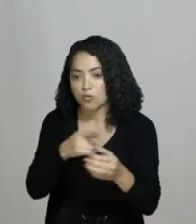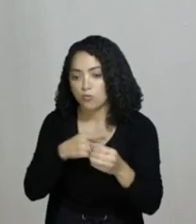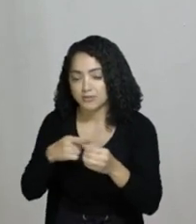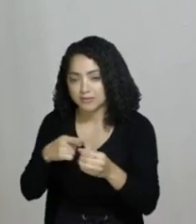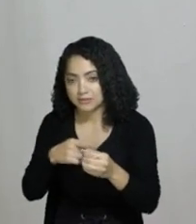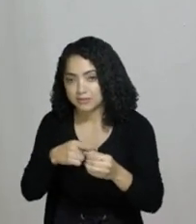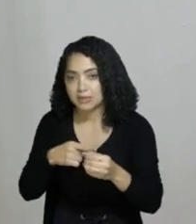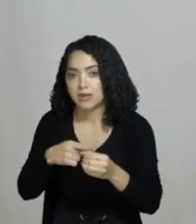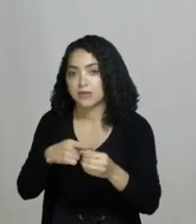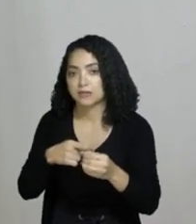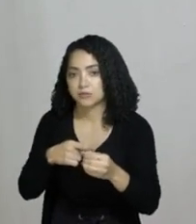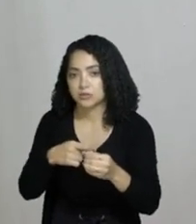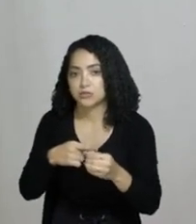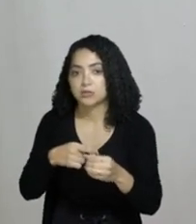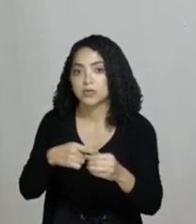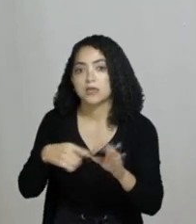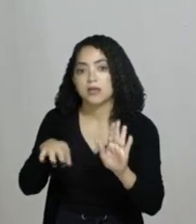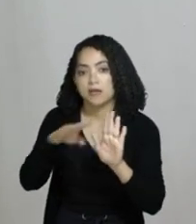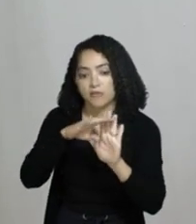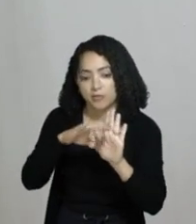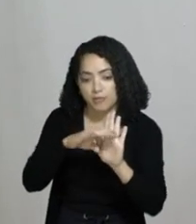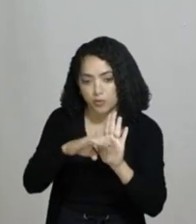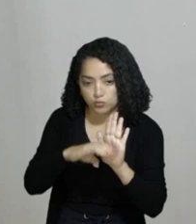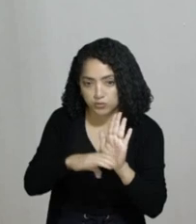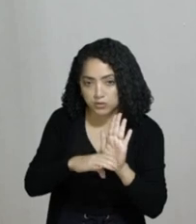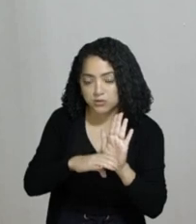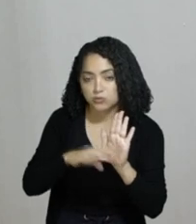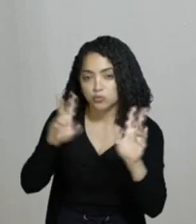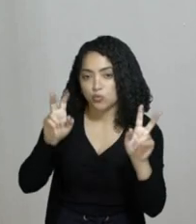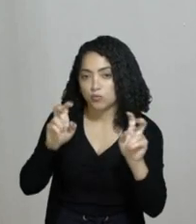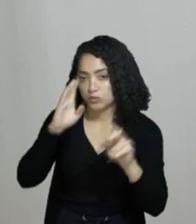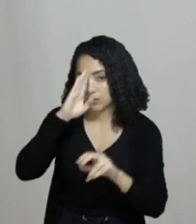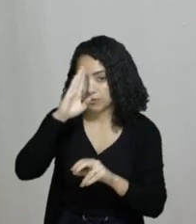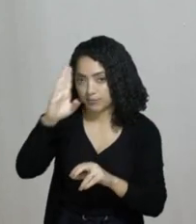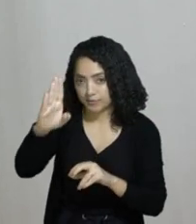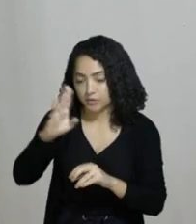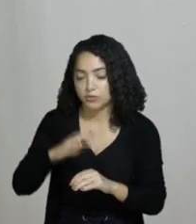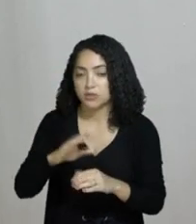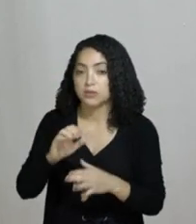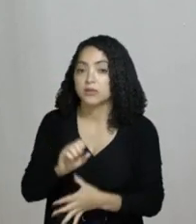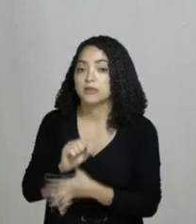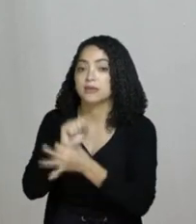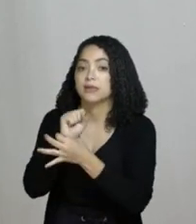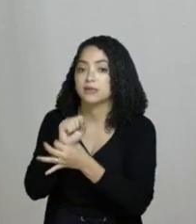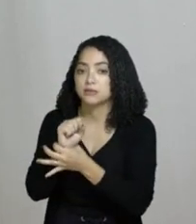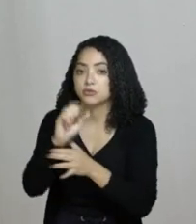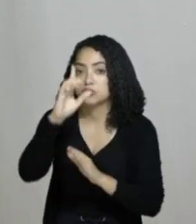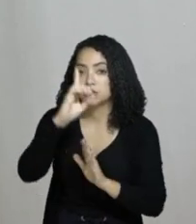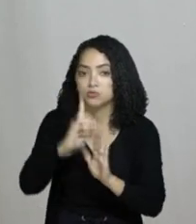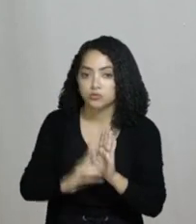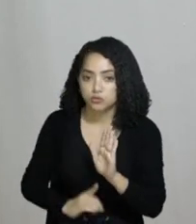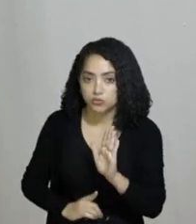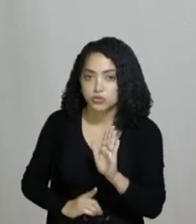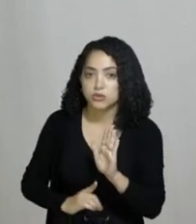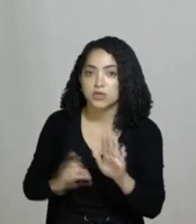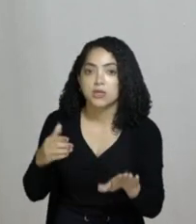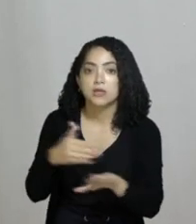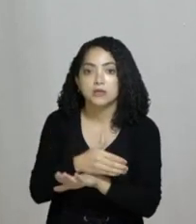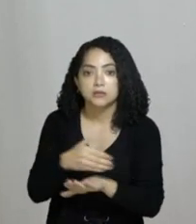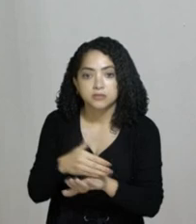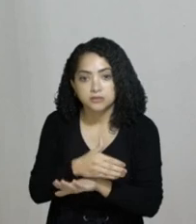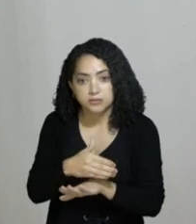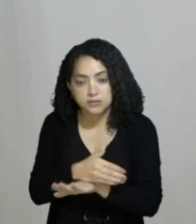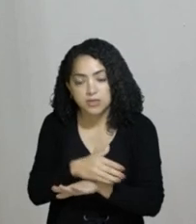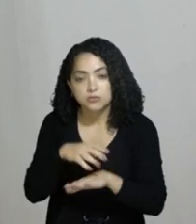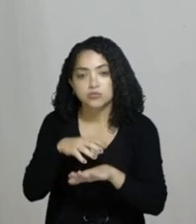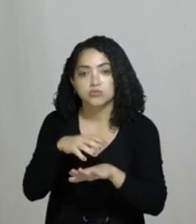eh colocando e pautando como um tema prioritário para garantia do direito ao acesso público ao transporte